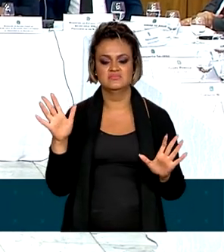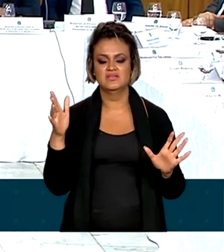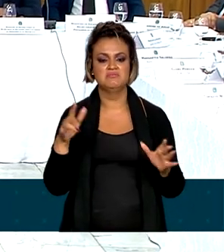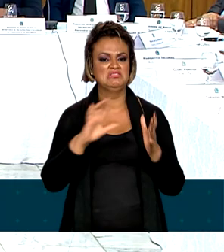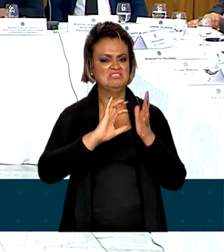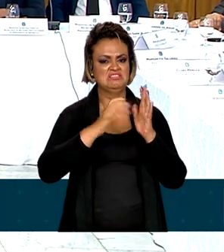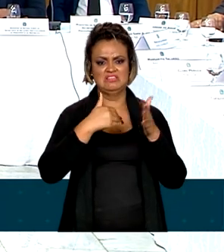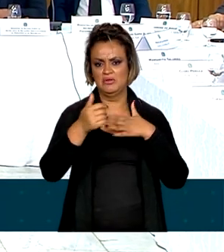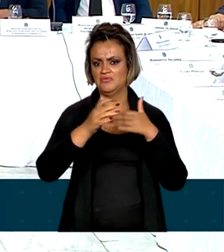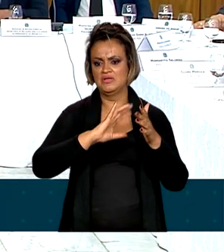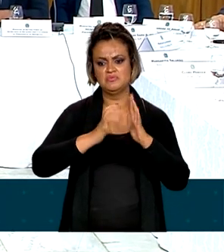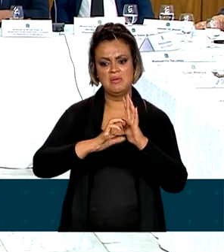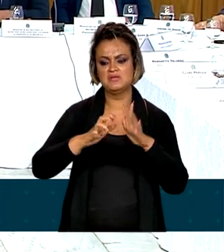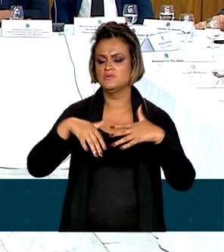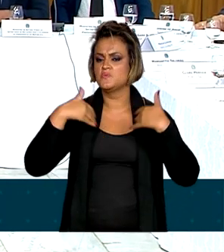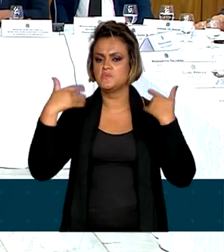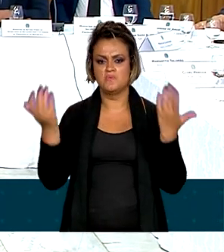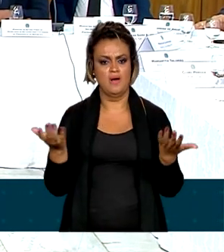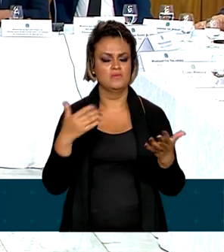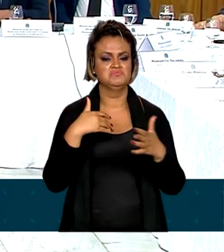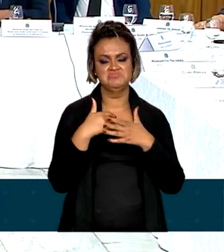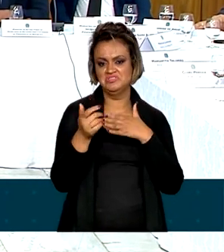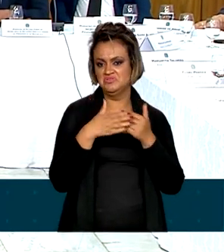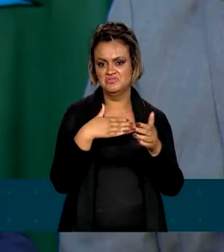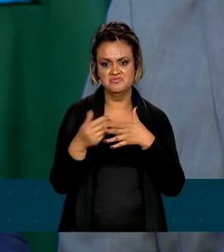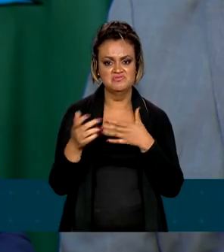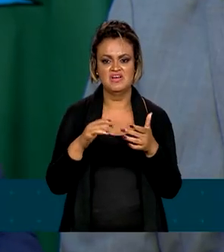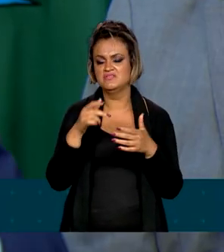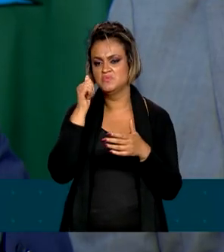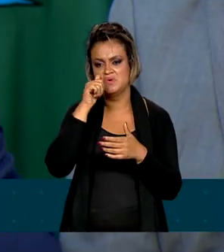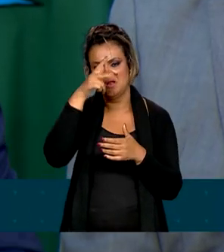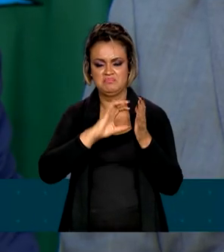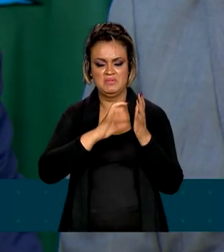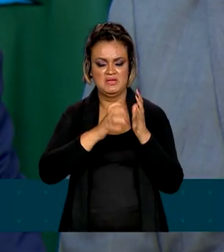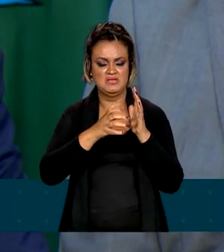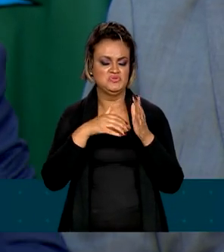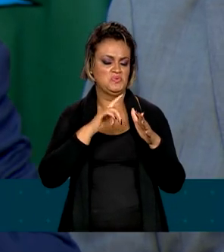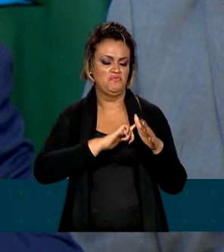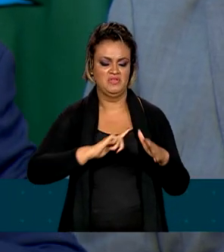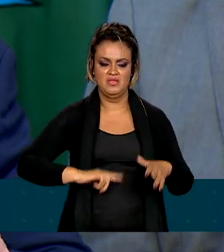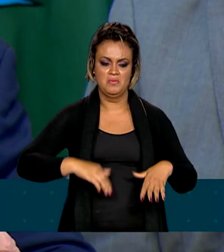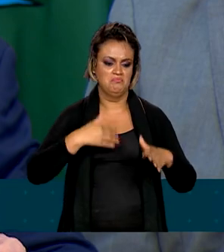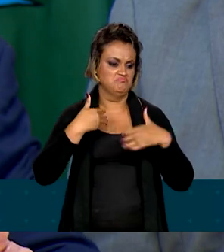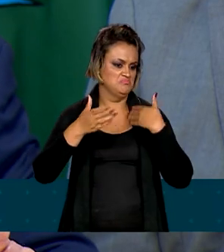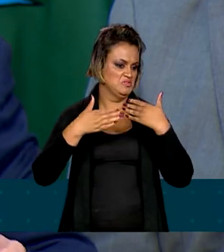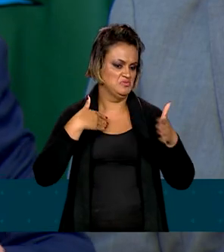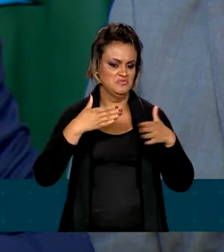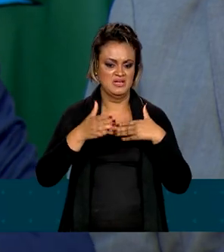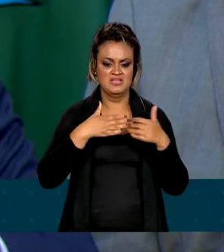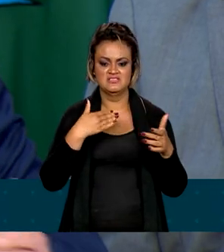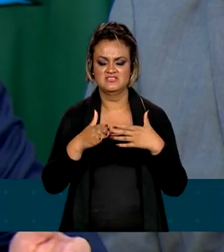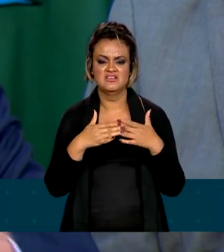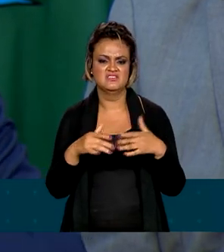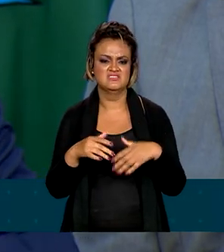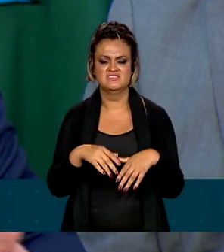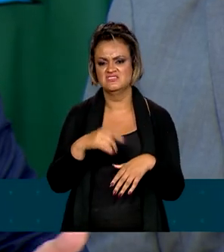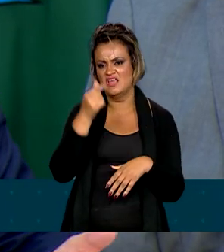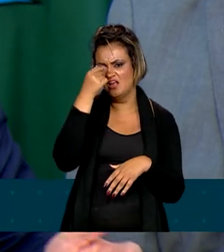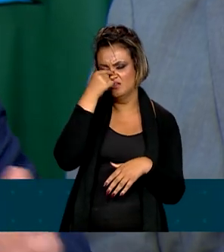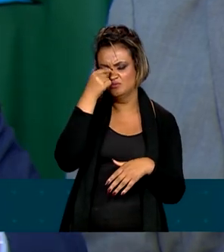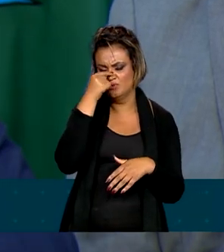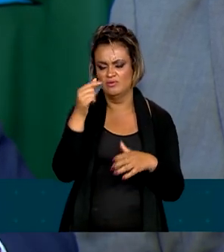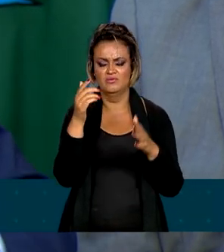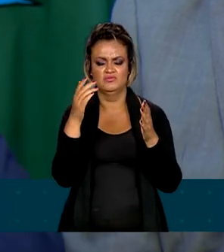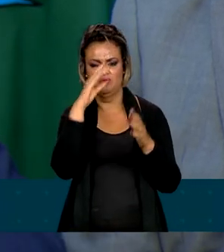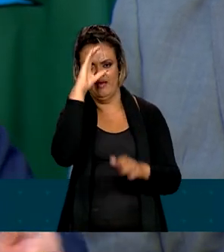de que partido é o prefeito, eu não quero saber de que partido é a prefeita, o governador. Não quero saber se ele é católico ou evangélico,